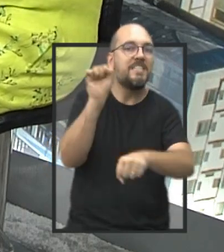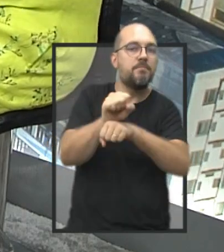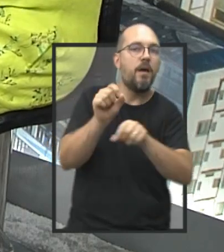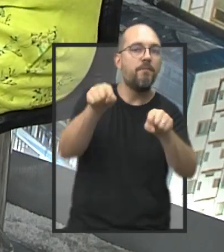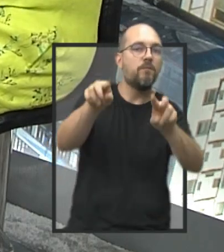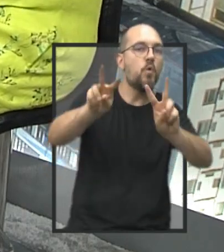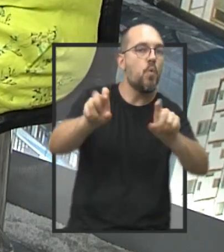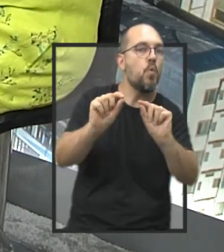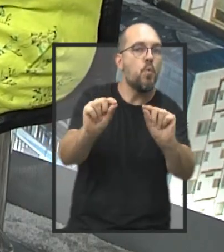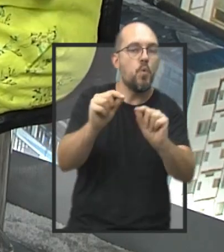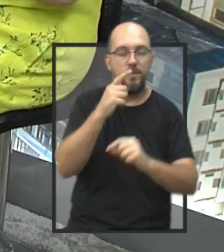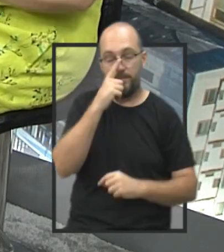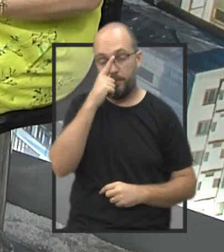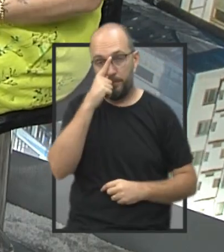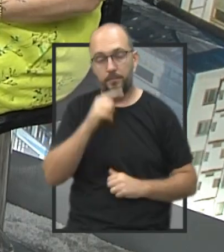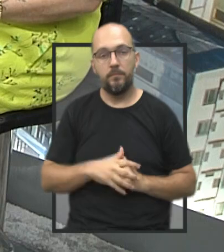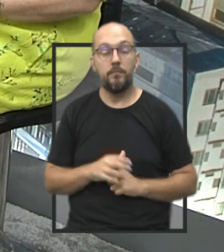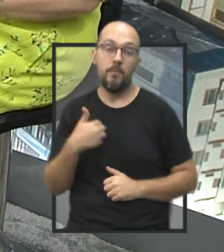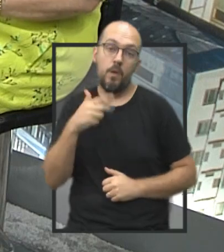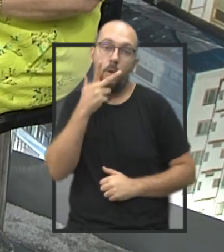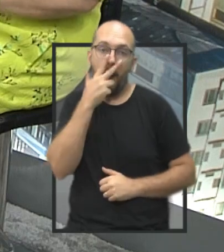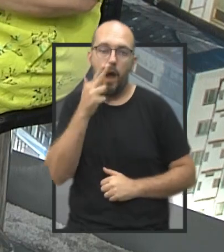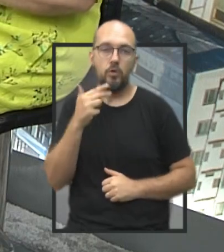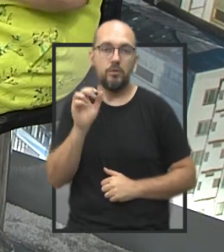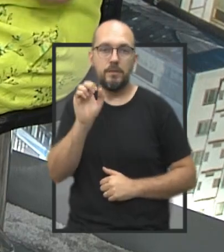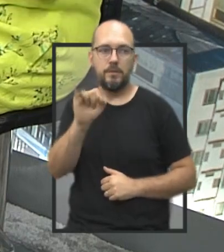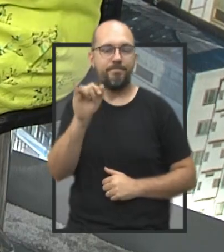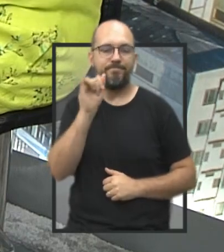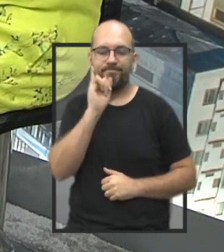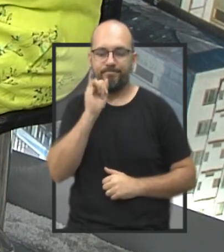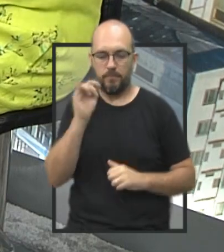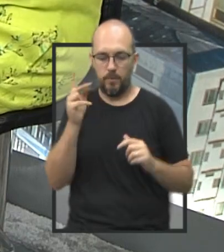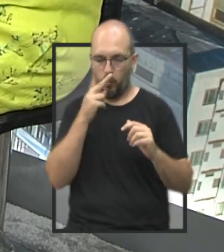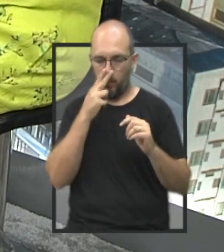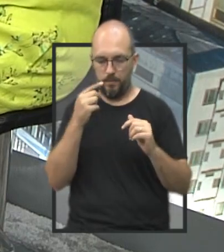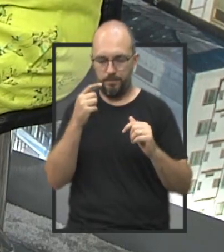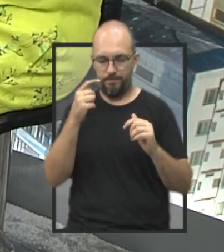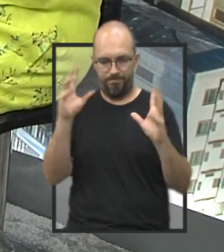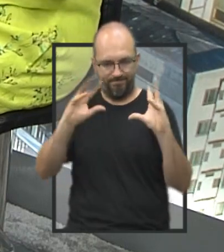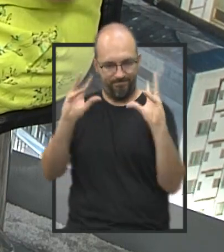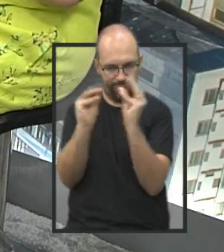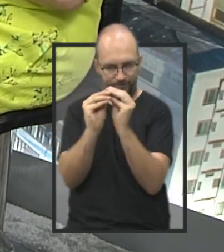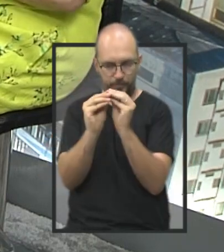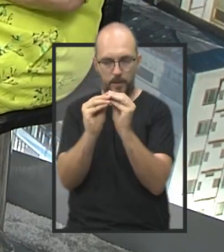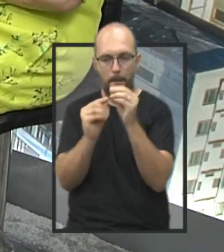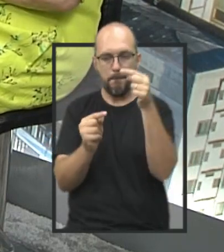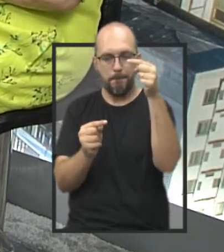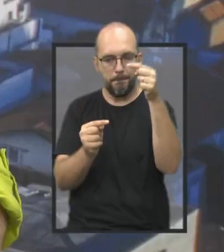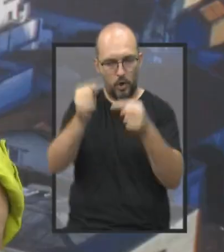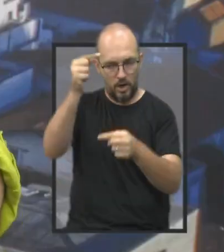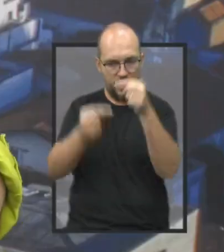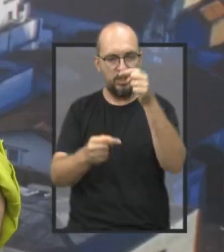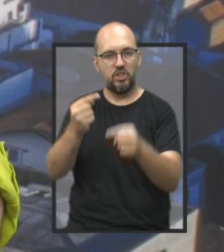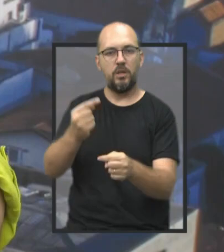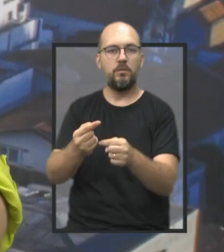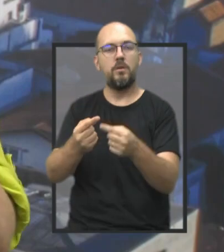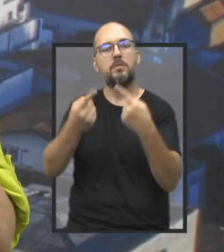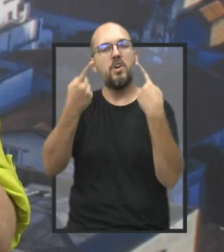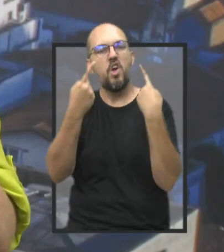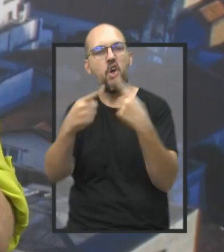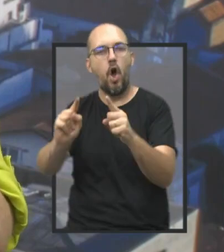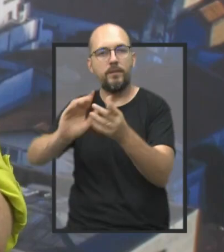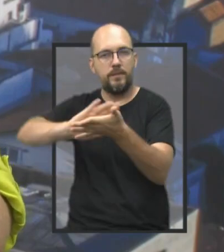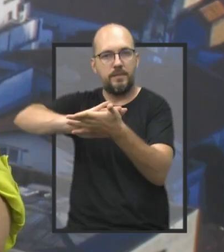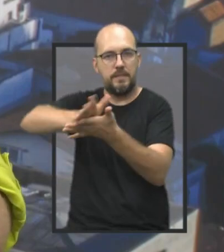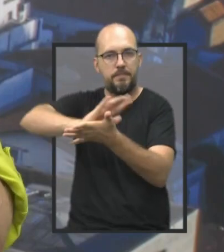de você? Olha, eu acho que se a gente tiver que resumir numa expressão, é a política antidiscriminatória. É o combate a